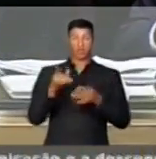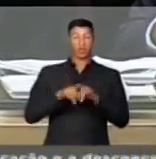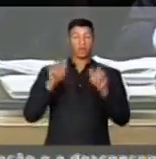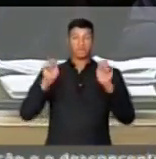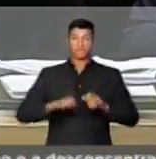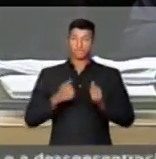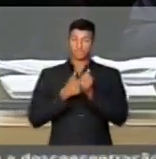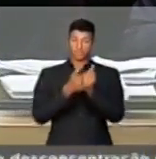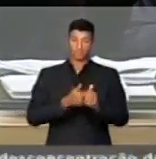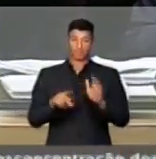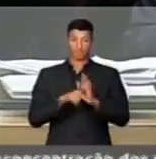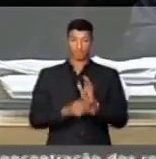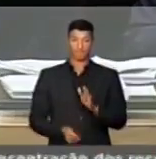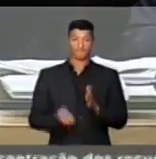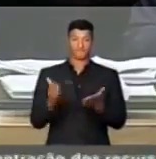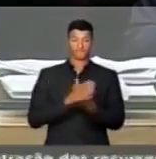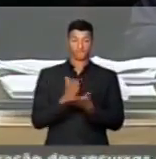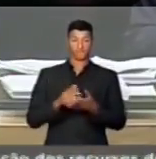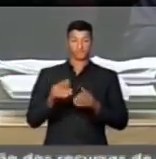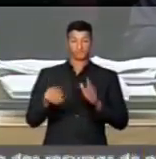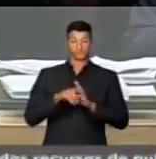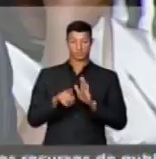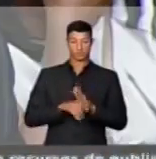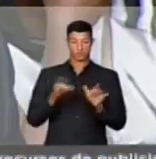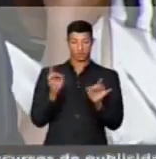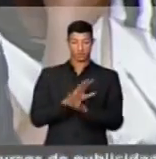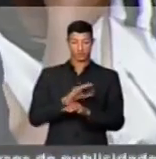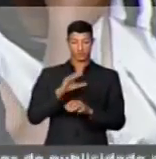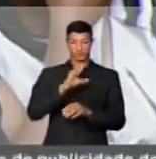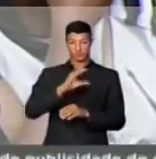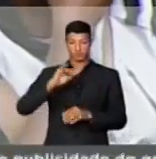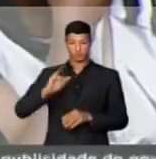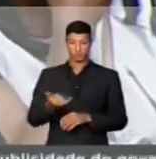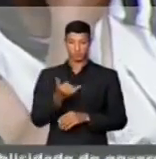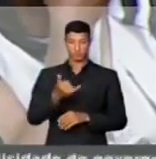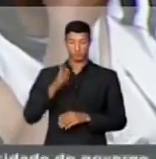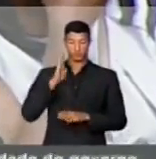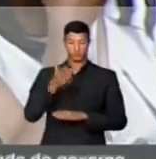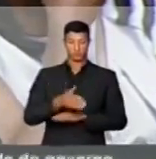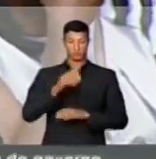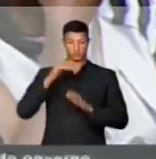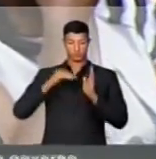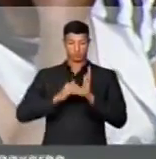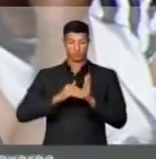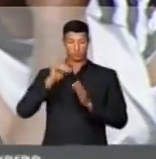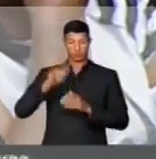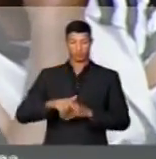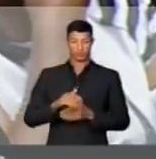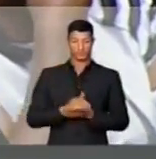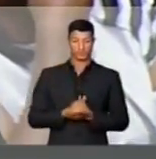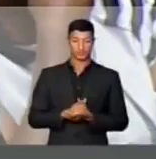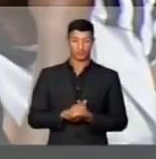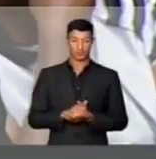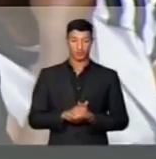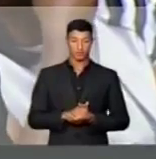deve seguir com uma apreciação conclusiva da CCJ direto para o Senado.